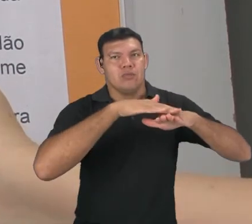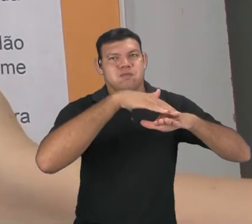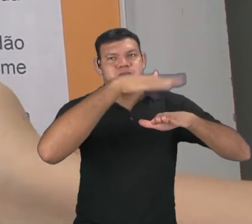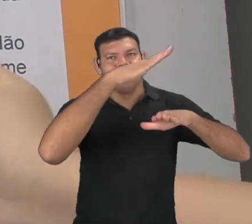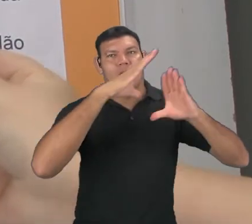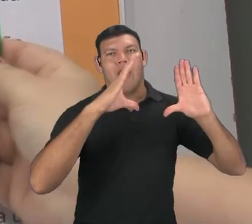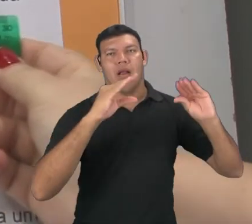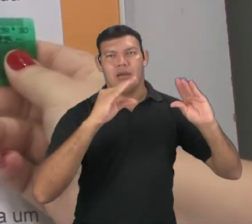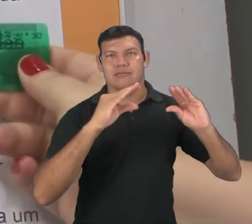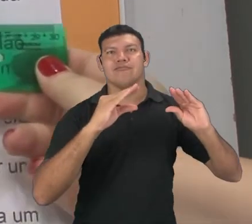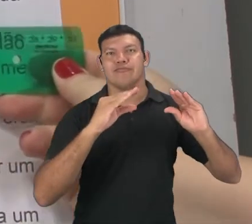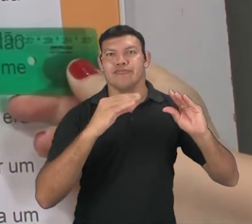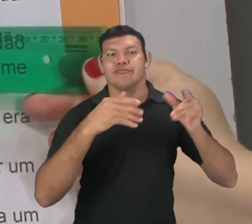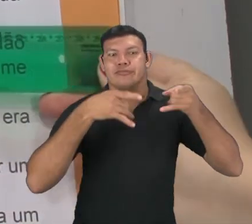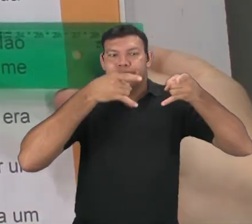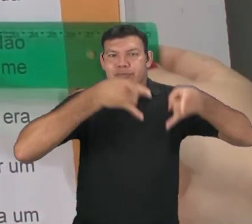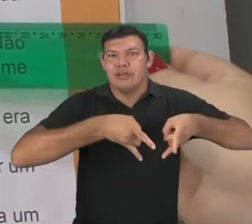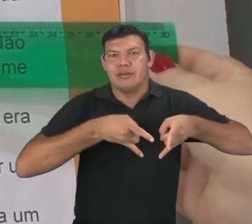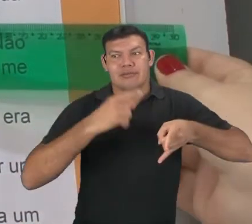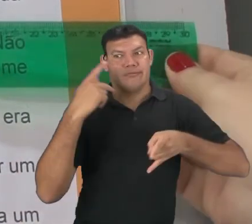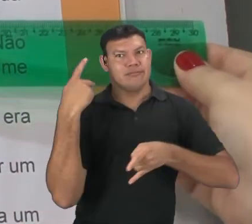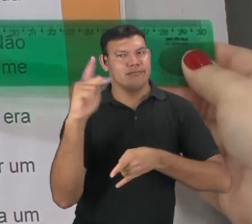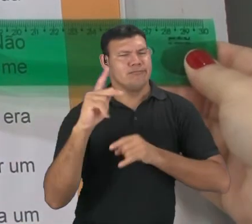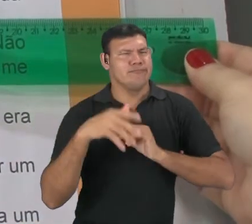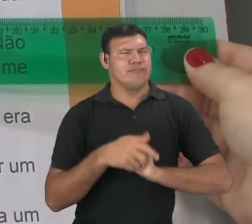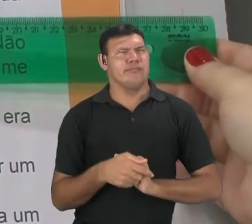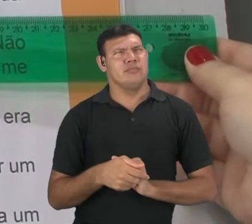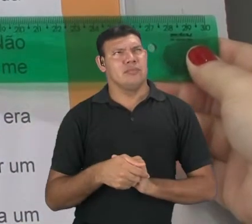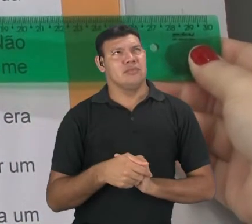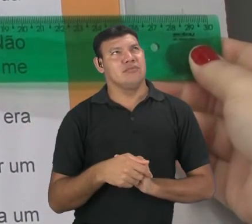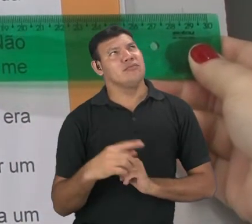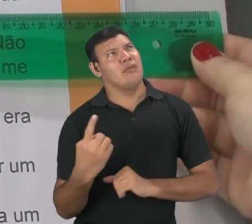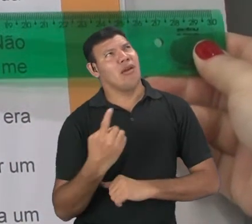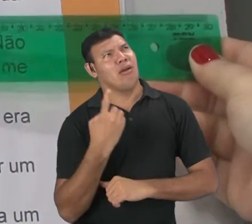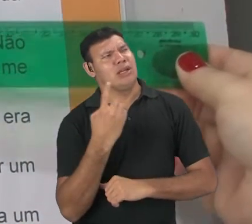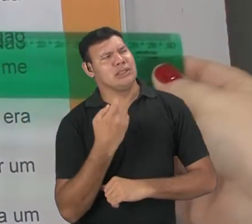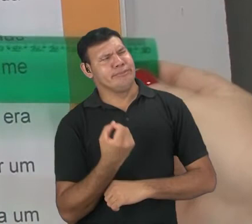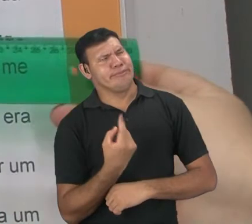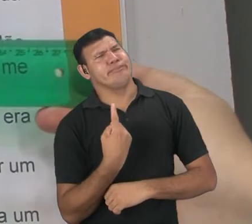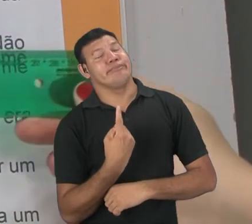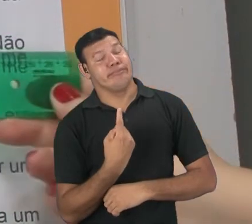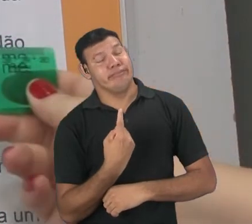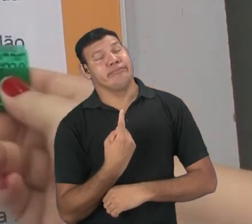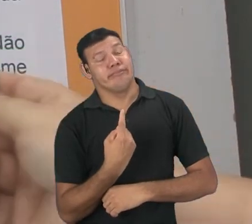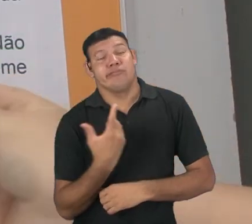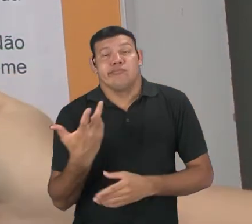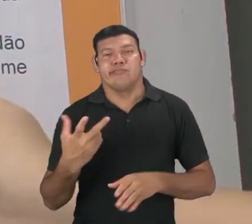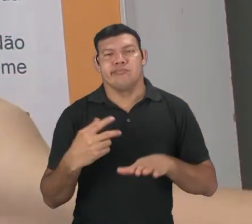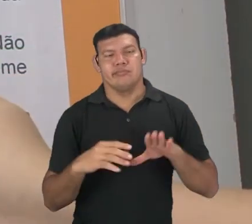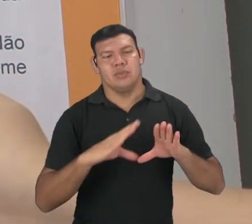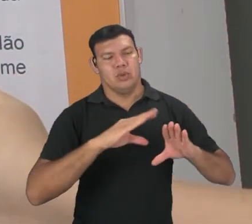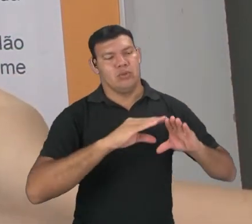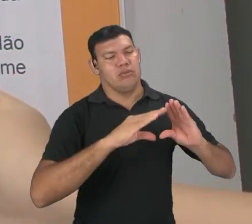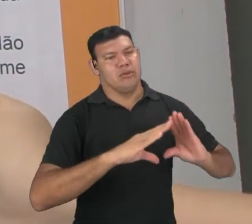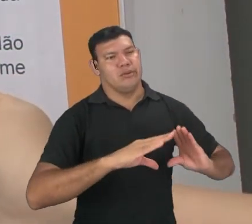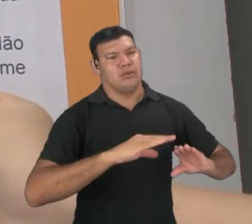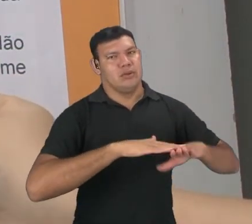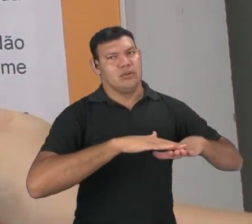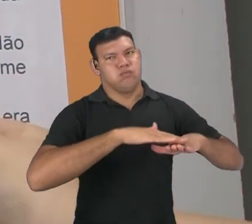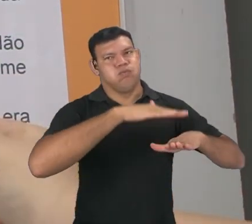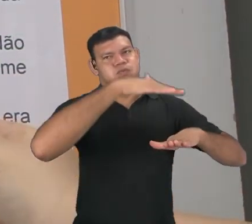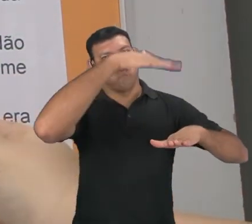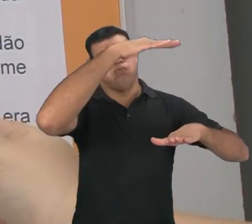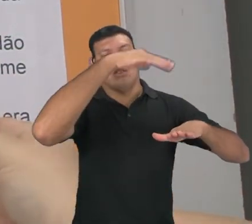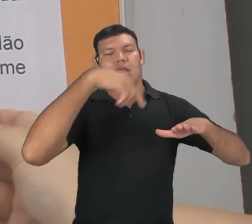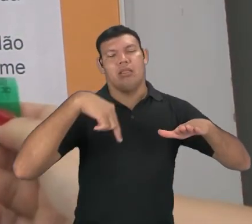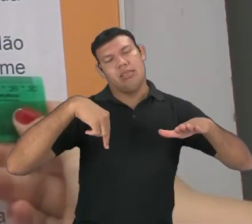da princesa. A moça estranhou a altura da cama, mas conseguiu, com a ajuda de uma escada,